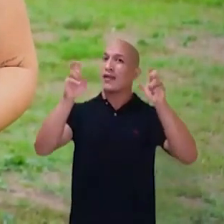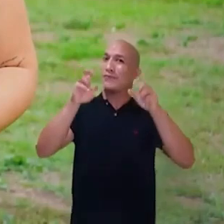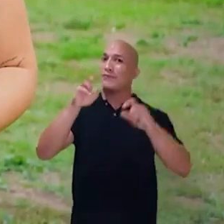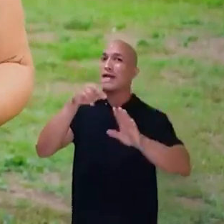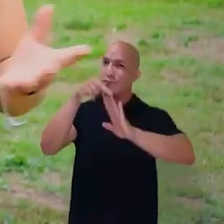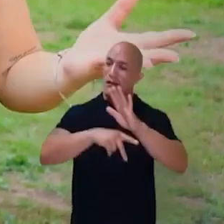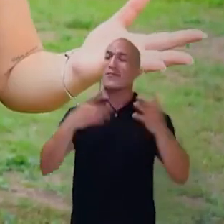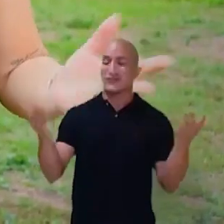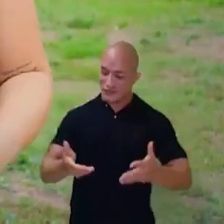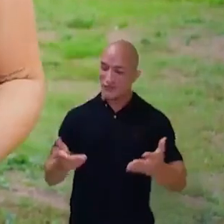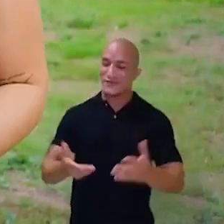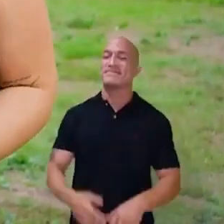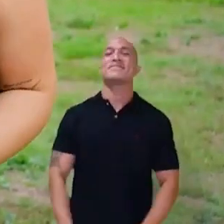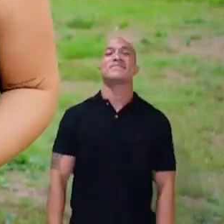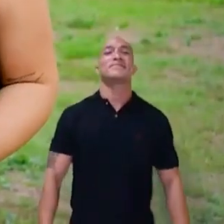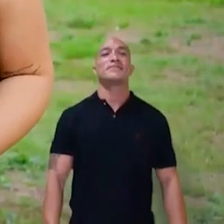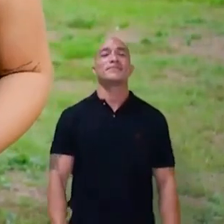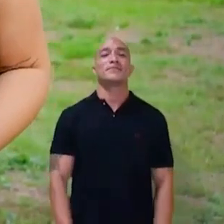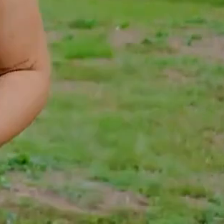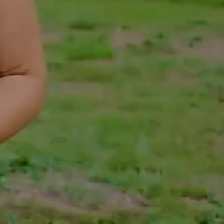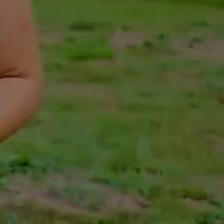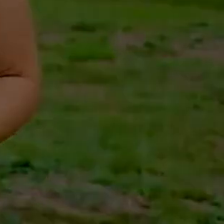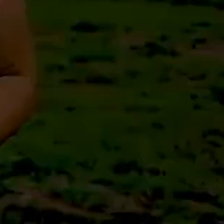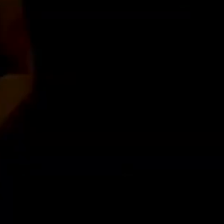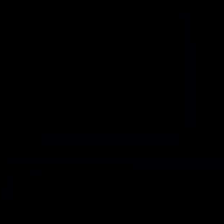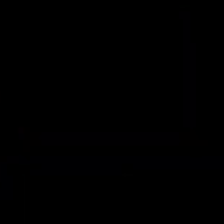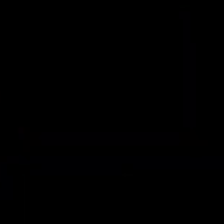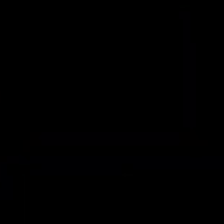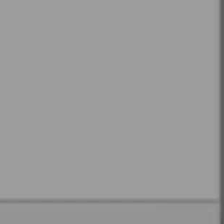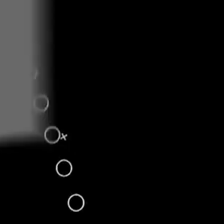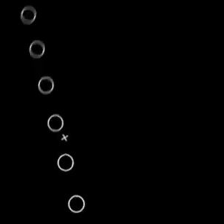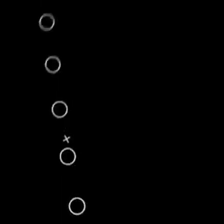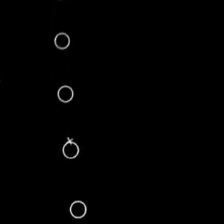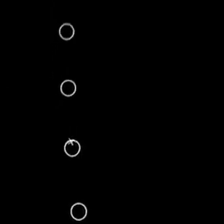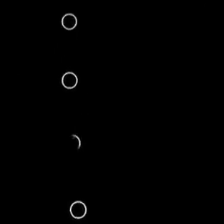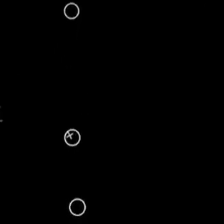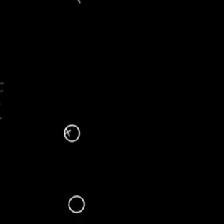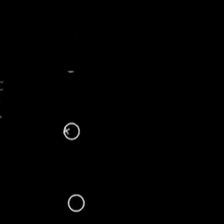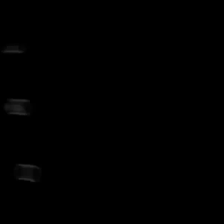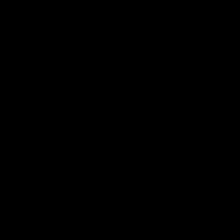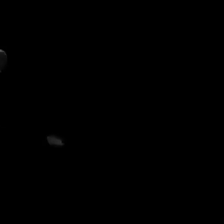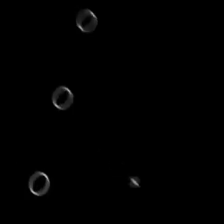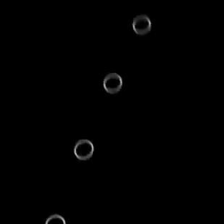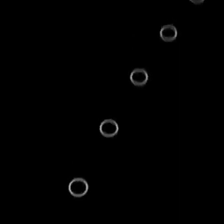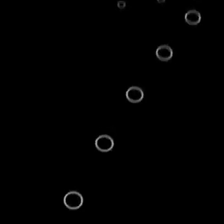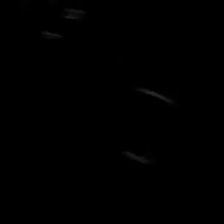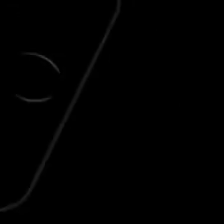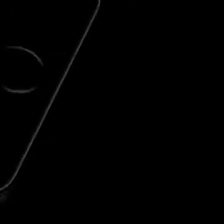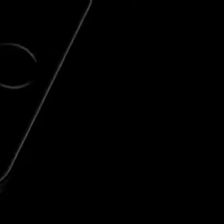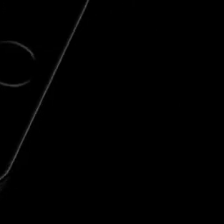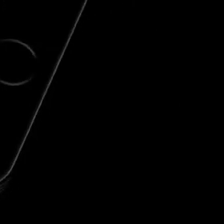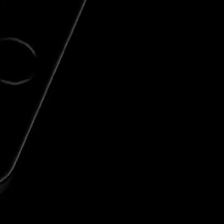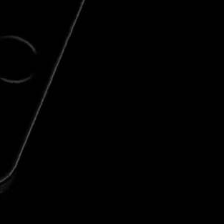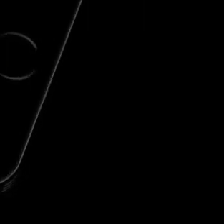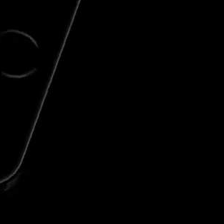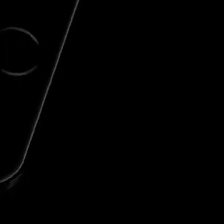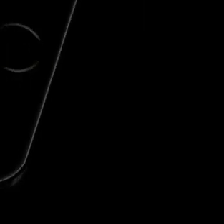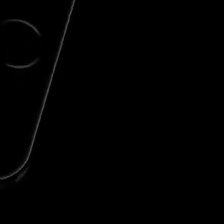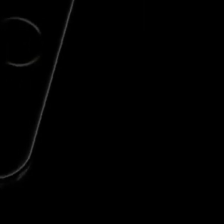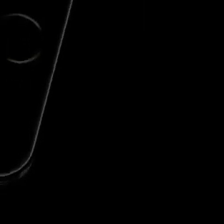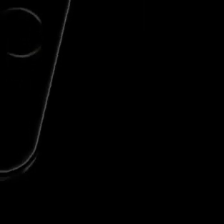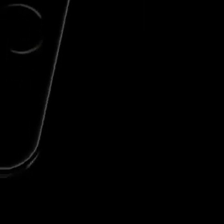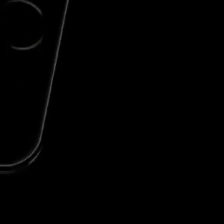UEM. Ser mãe e ser universitária são dois trabalhos que requerem tempo e dedicação. Mas como conciliar essas